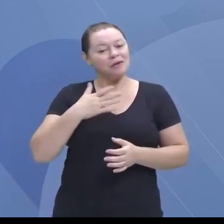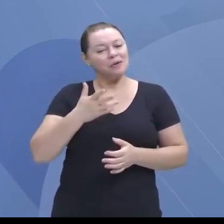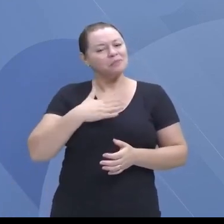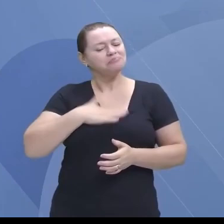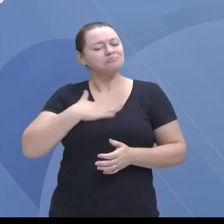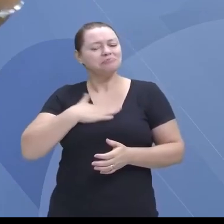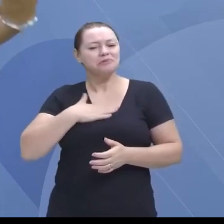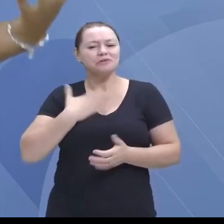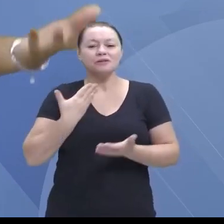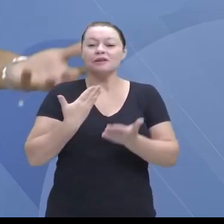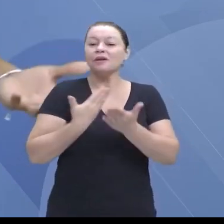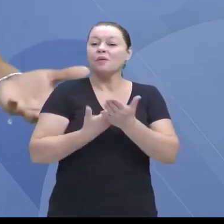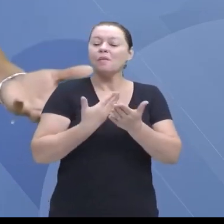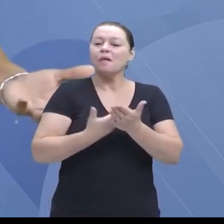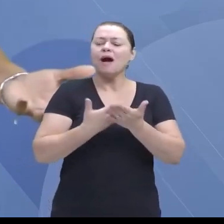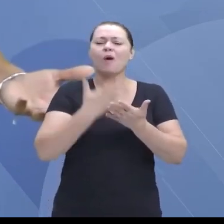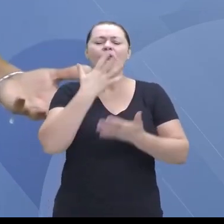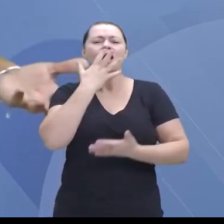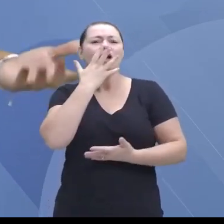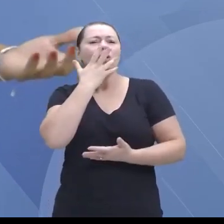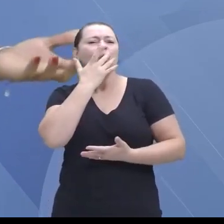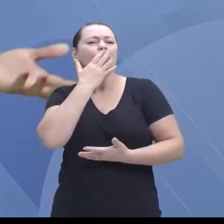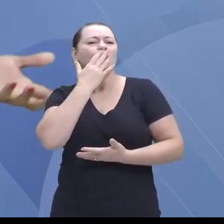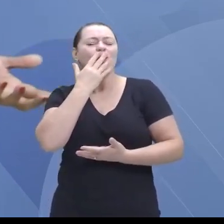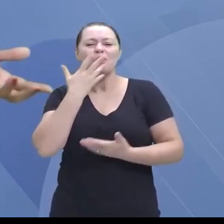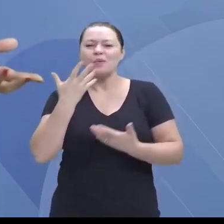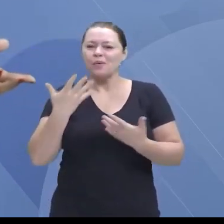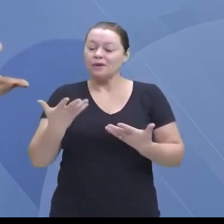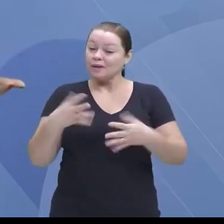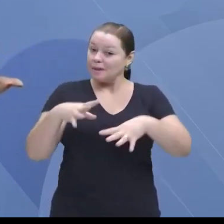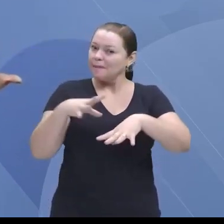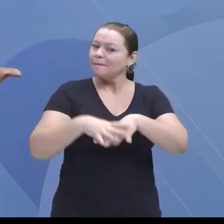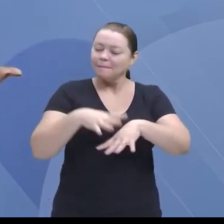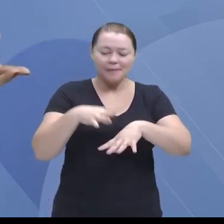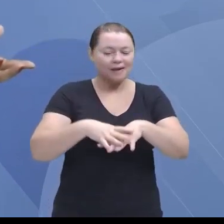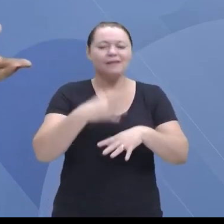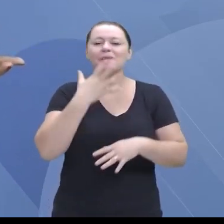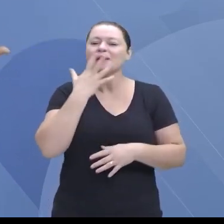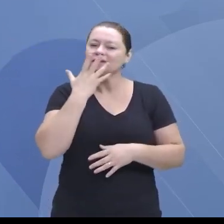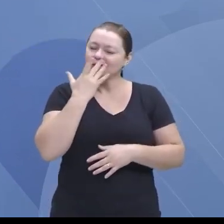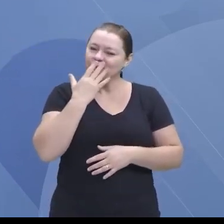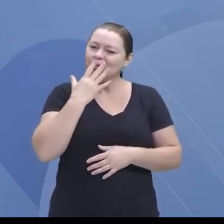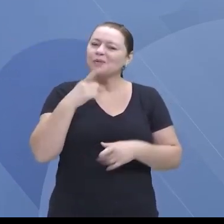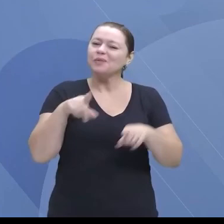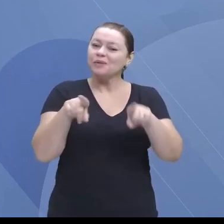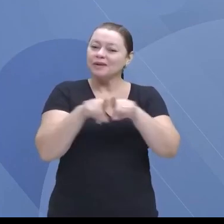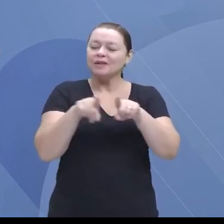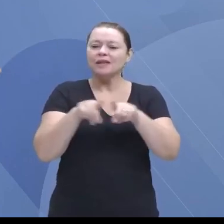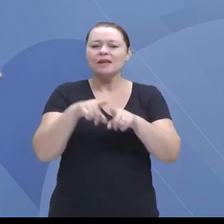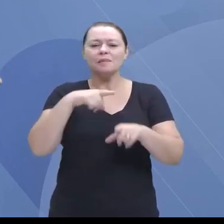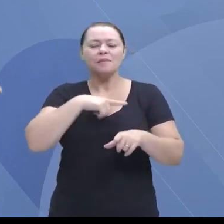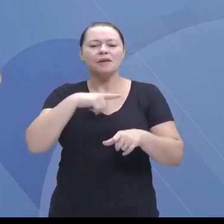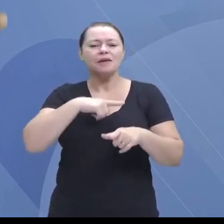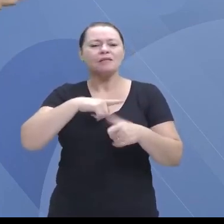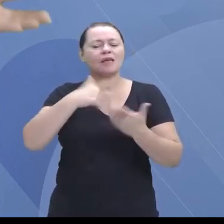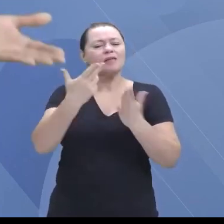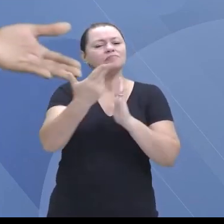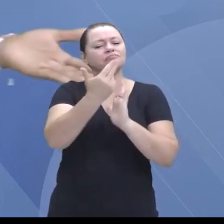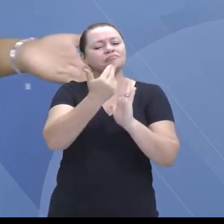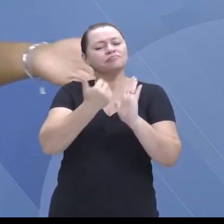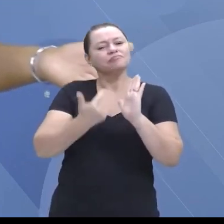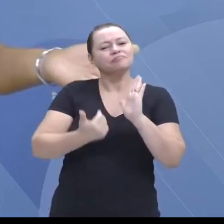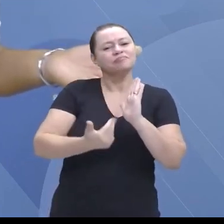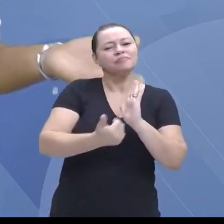aula muito colorida. Matemática colorida também, com formas geométricas,